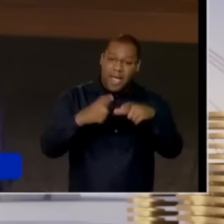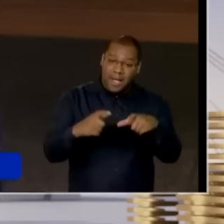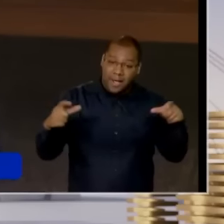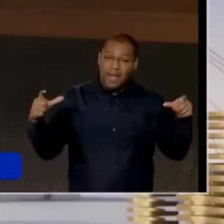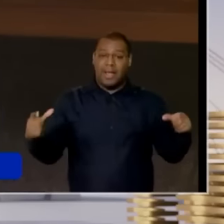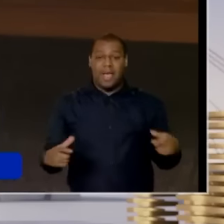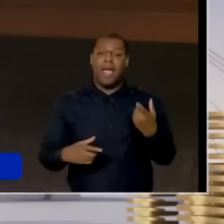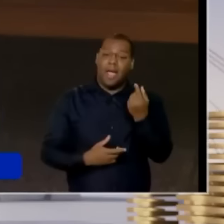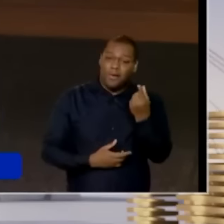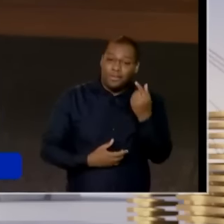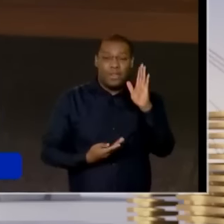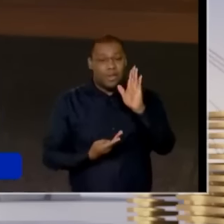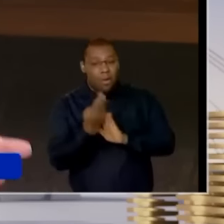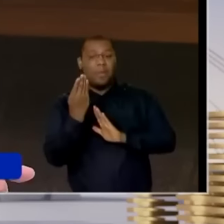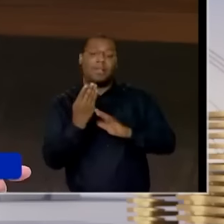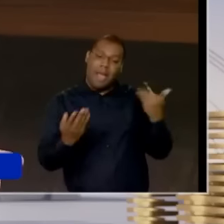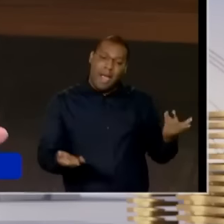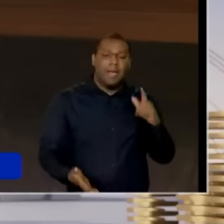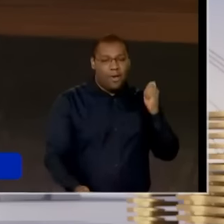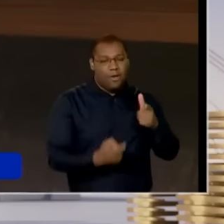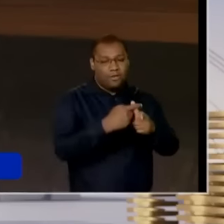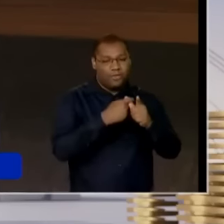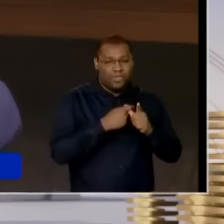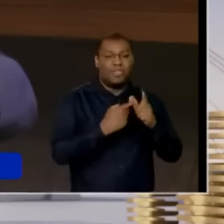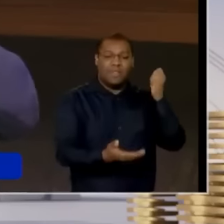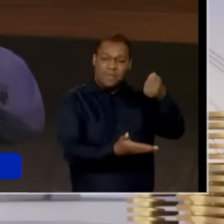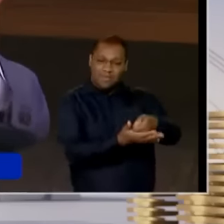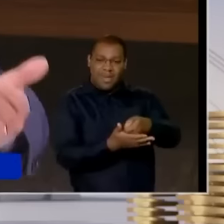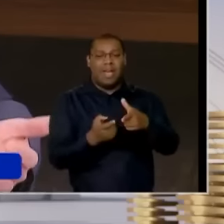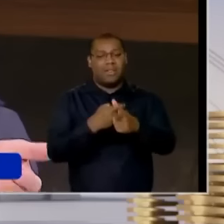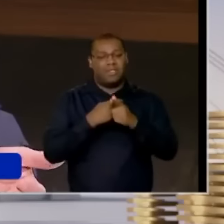também criticou a política de desoneração, pelo menos da forma como